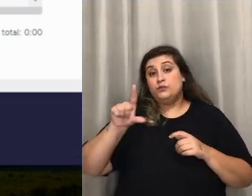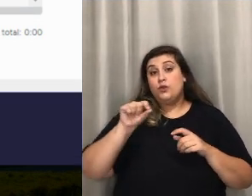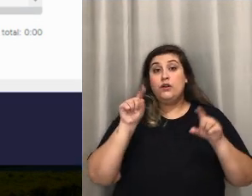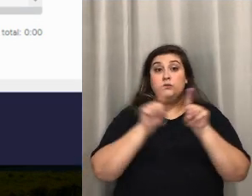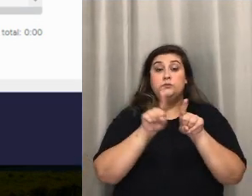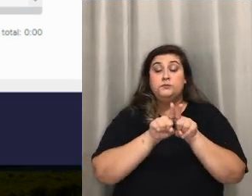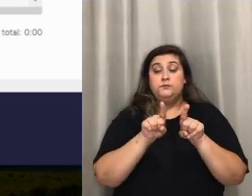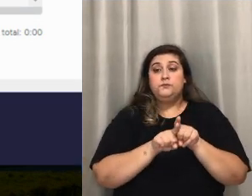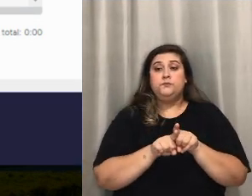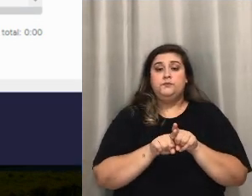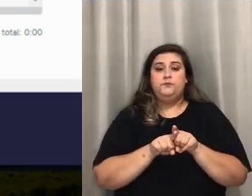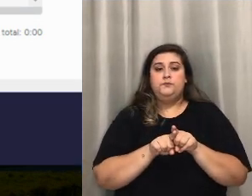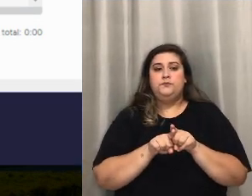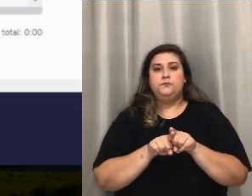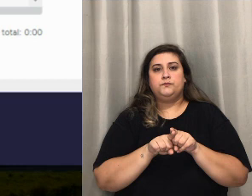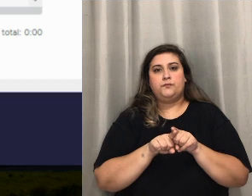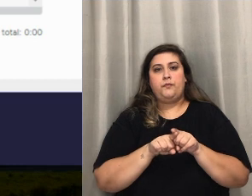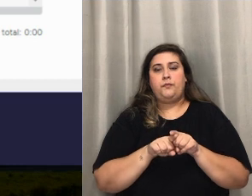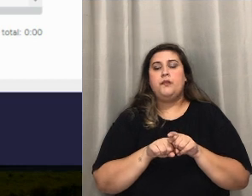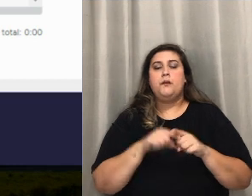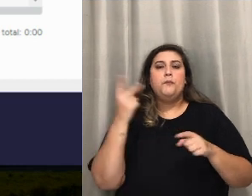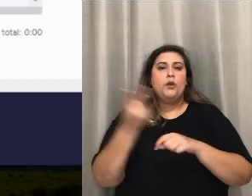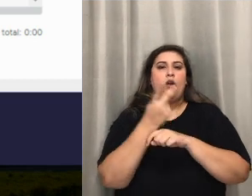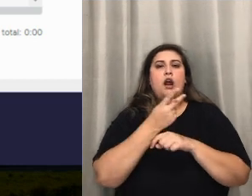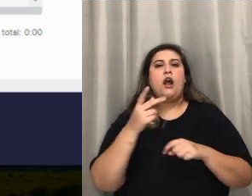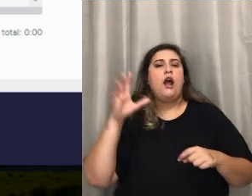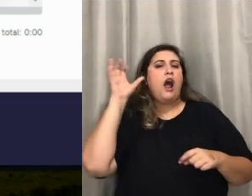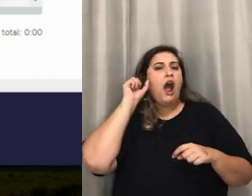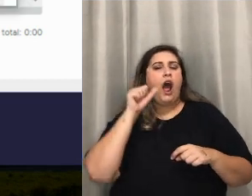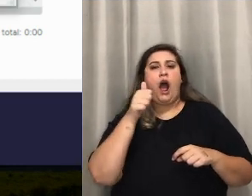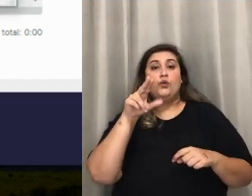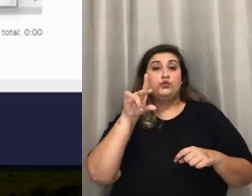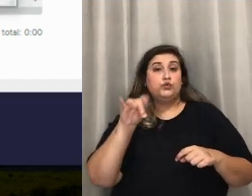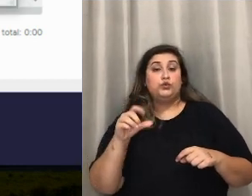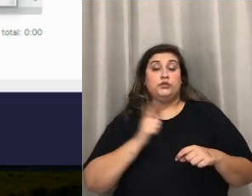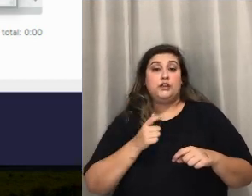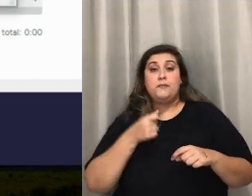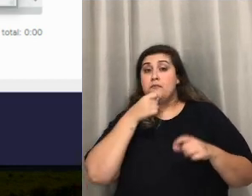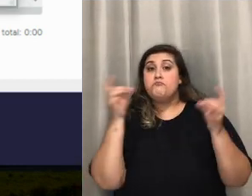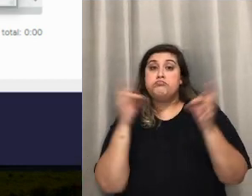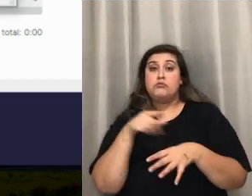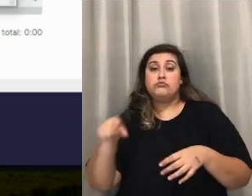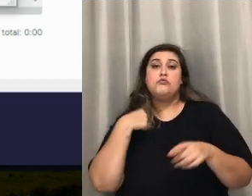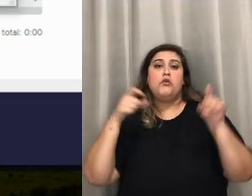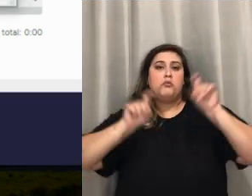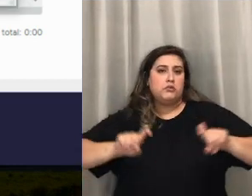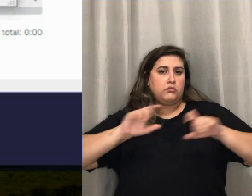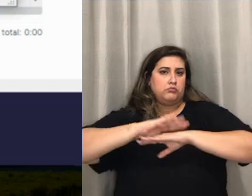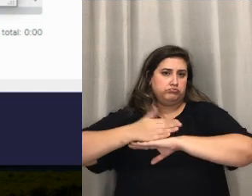Eu tenho a opção ainda de procurar um áudio que esteja gravado no meu